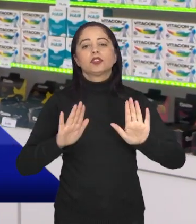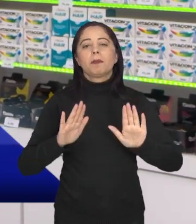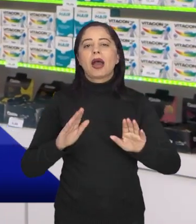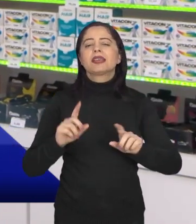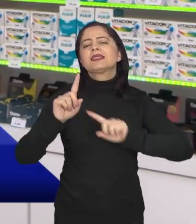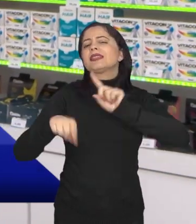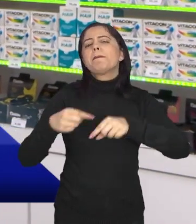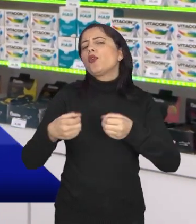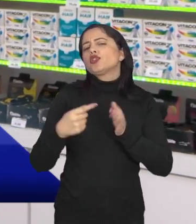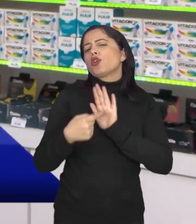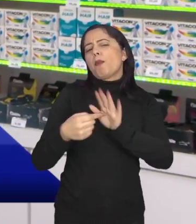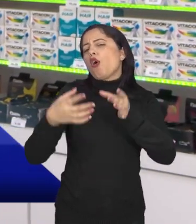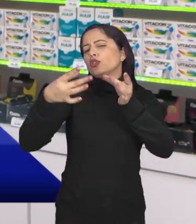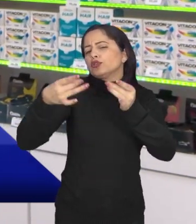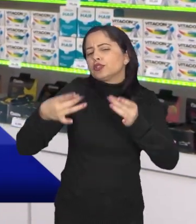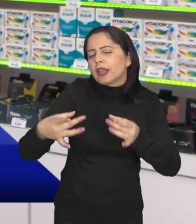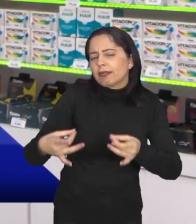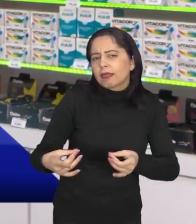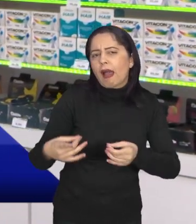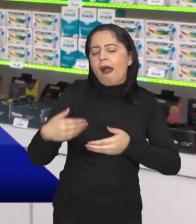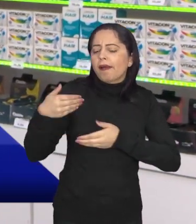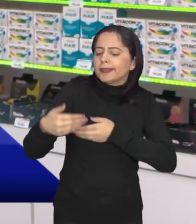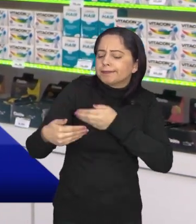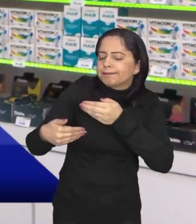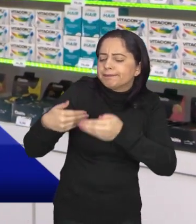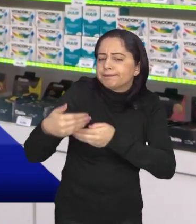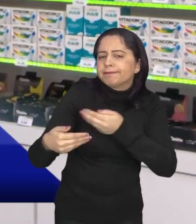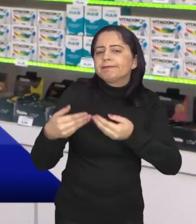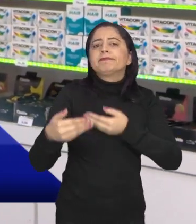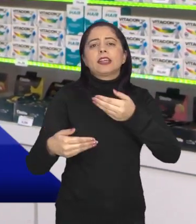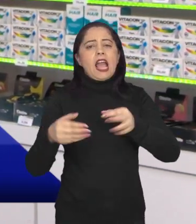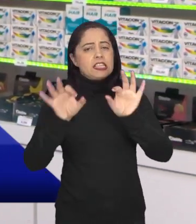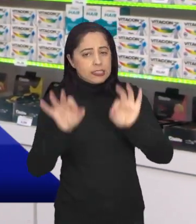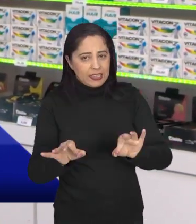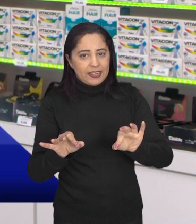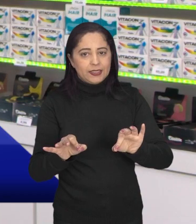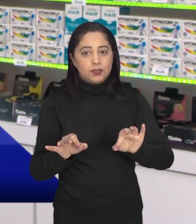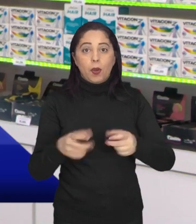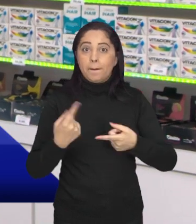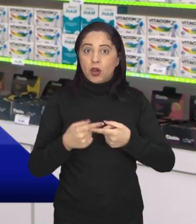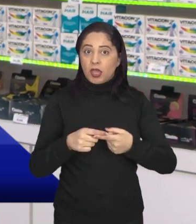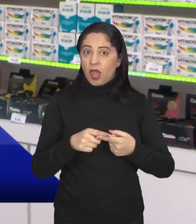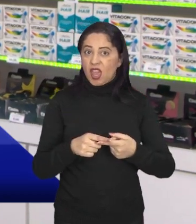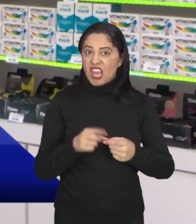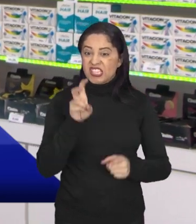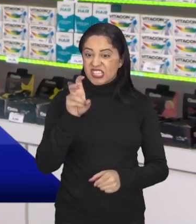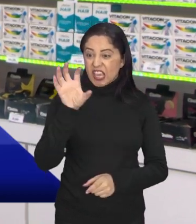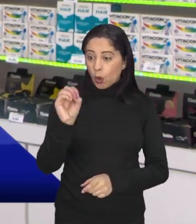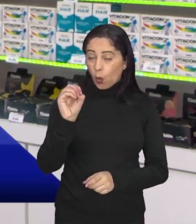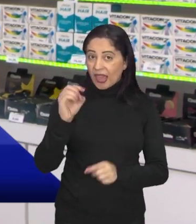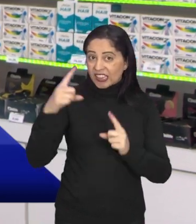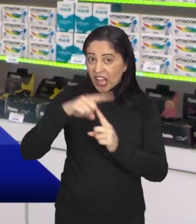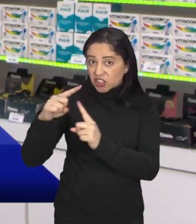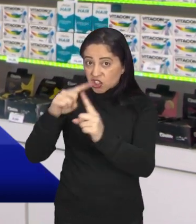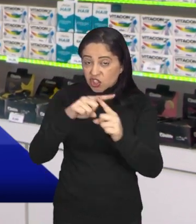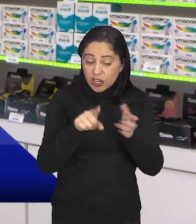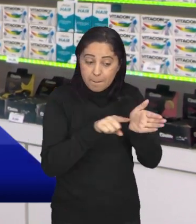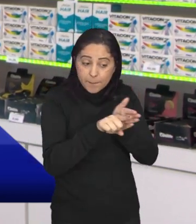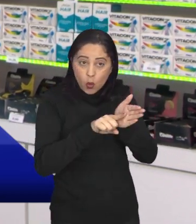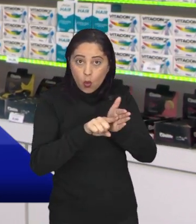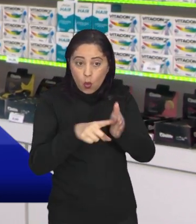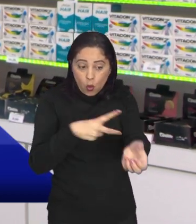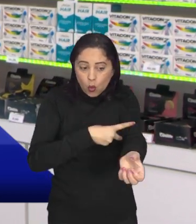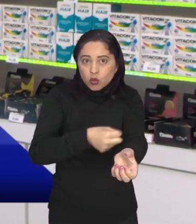lá a gente entra com mais detalhes como vai ser todos esses procedimentos né desses exames tudo tá bom já que são mais de 50 né